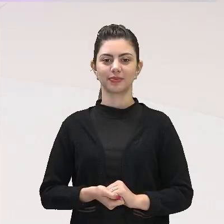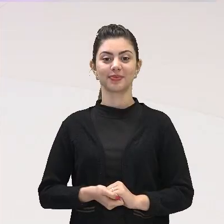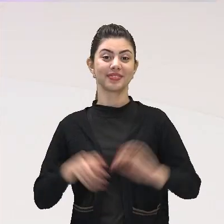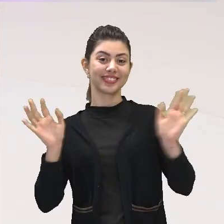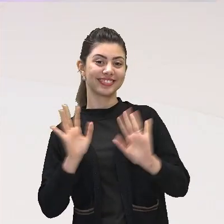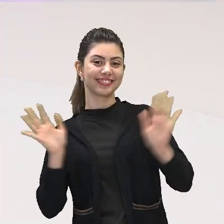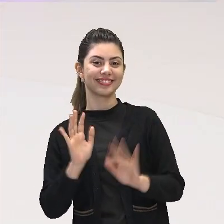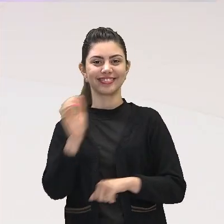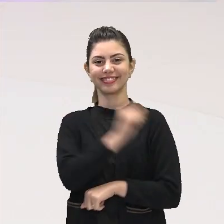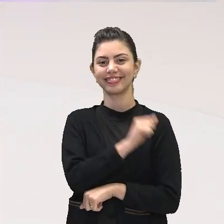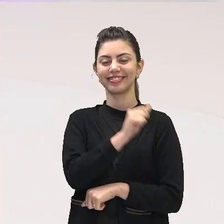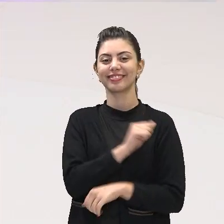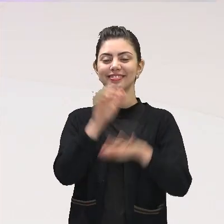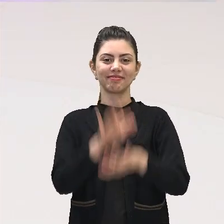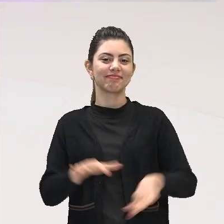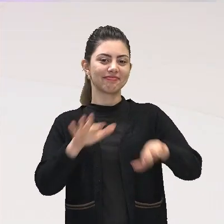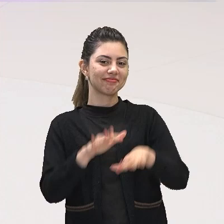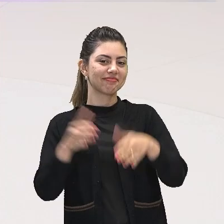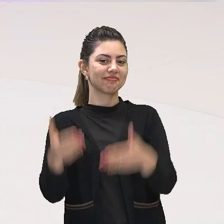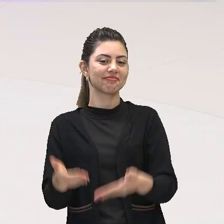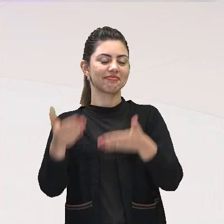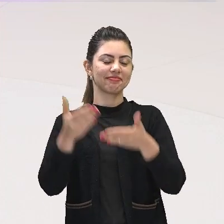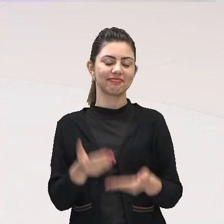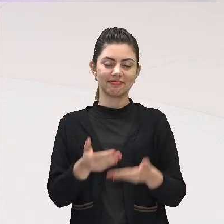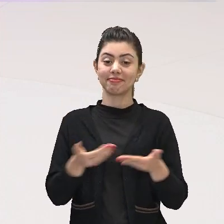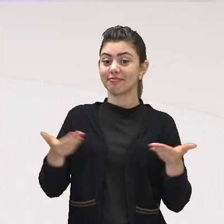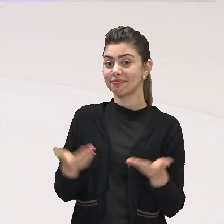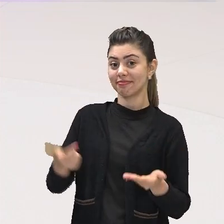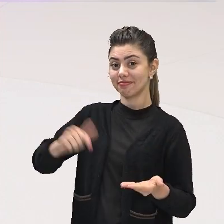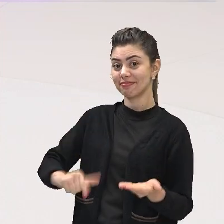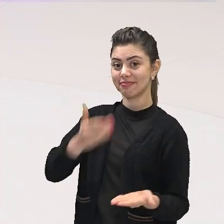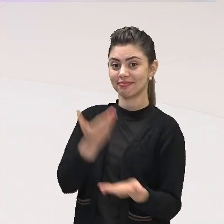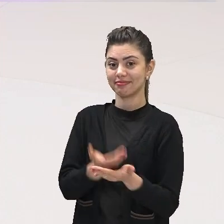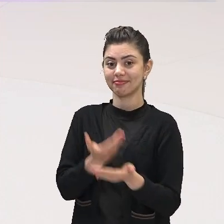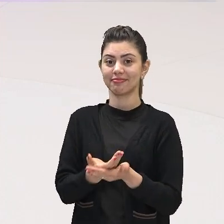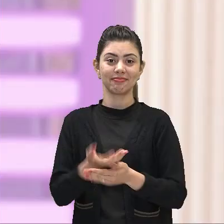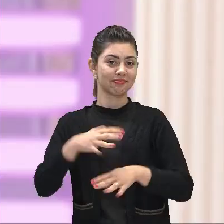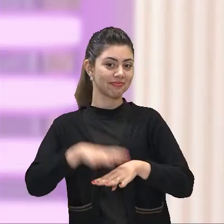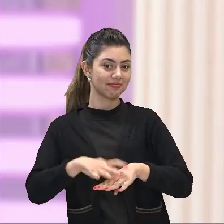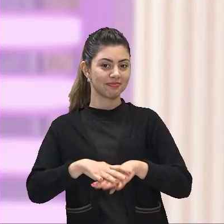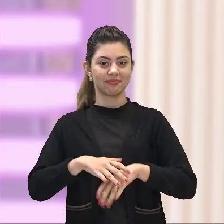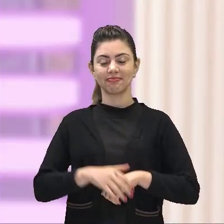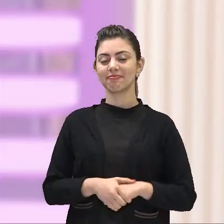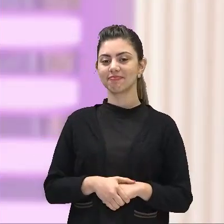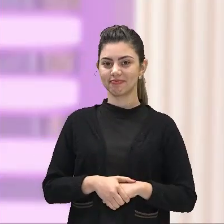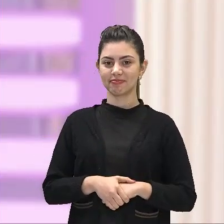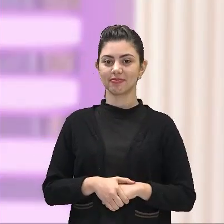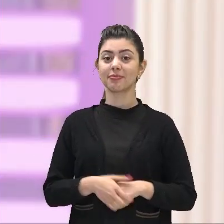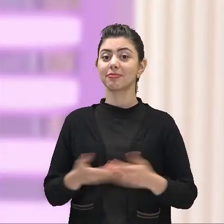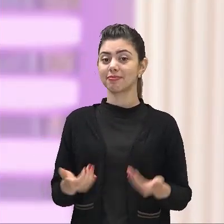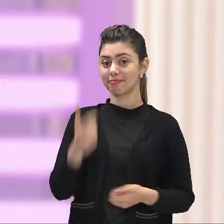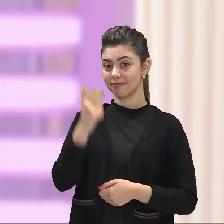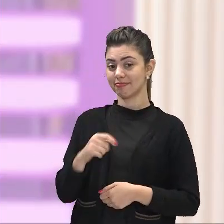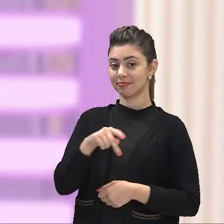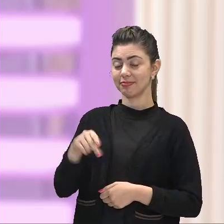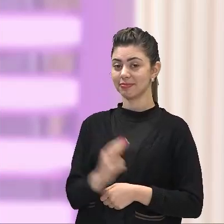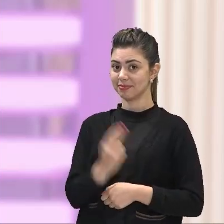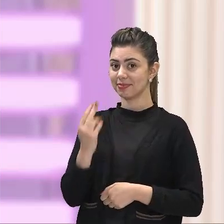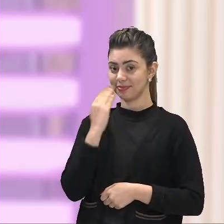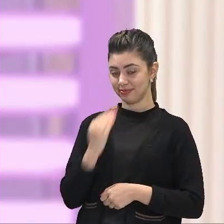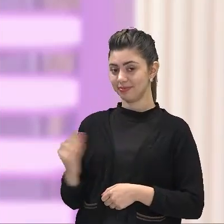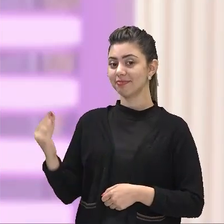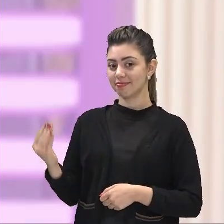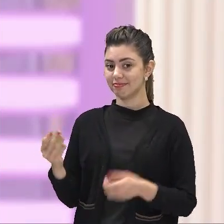Olá, pessoal! Sejam bem-vindos a mais uma aula de matemática. Sou o professor Tiago